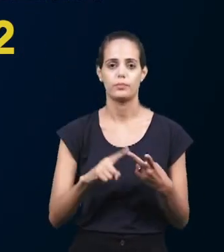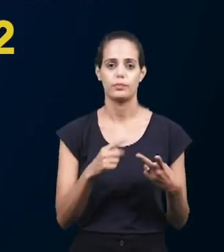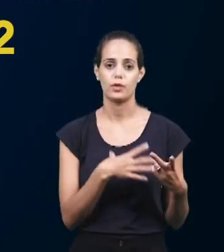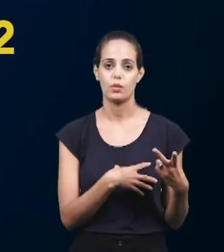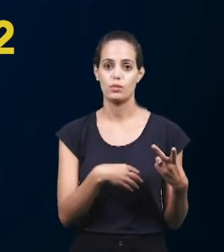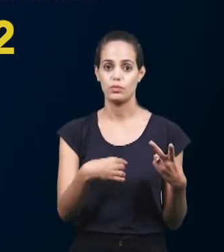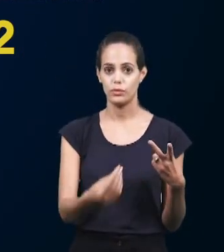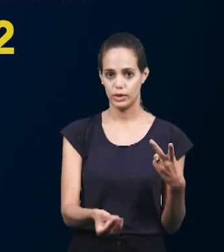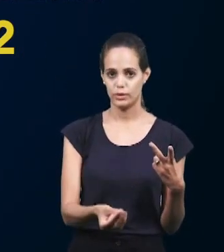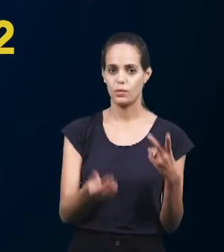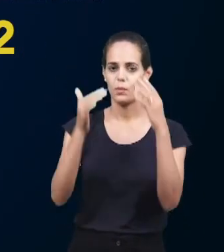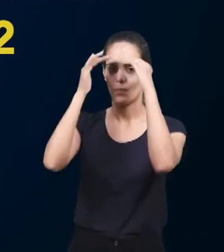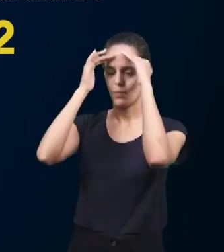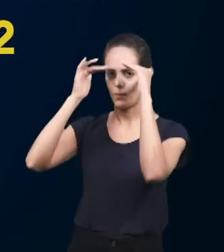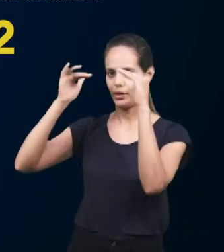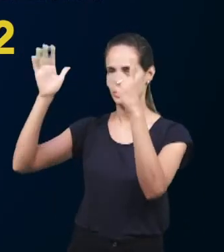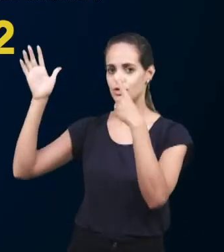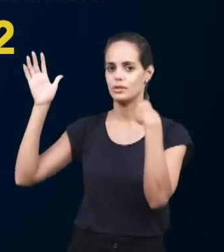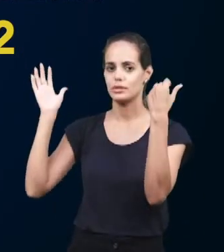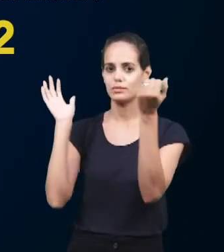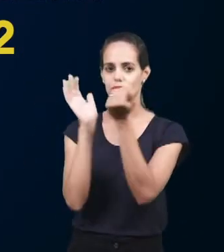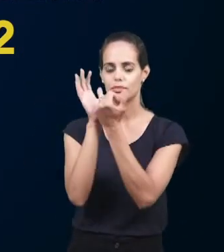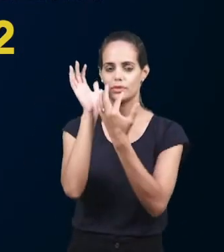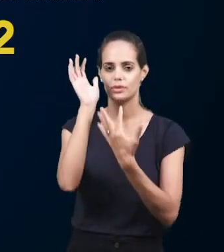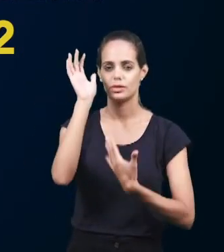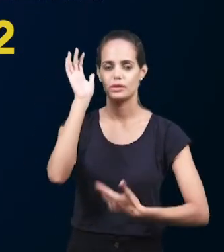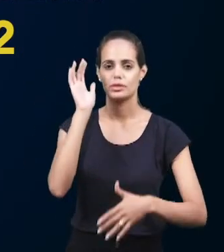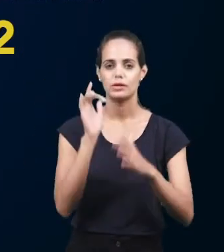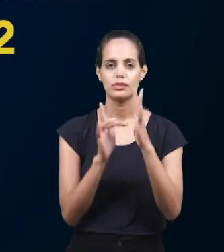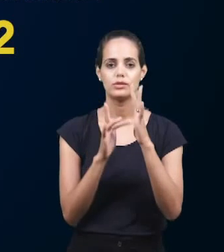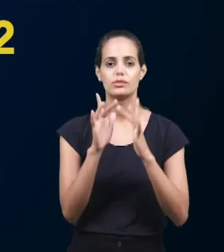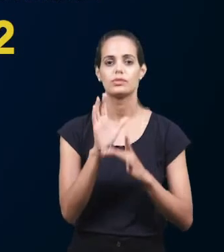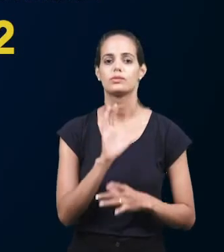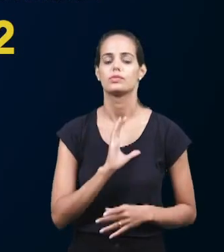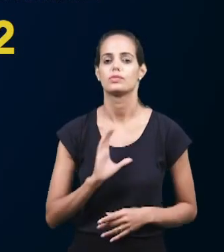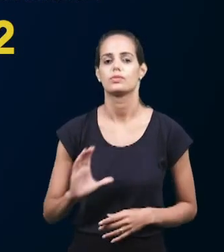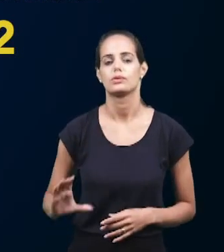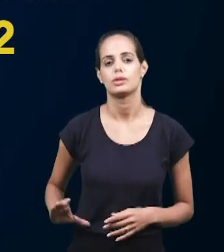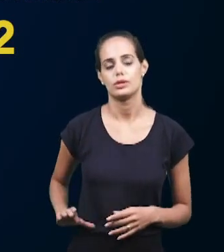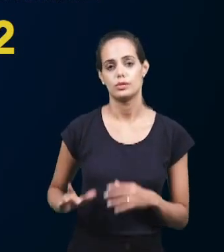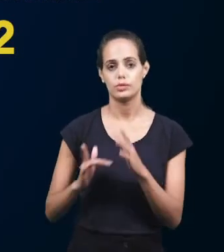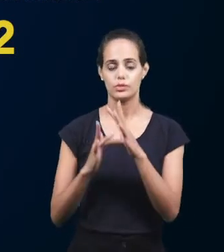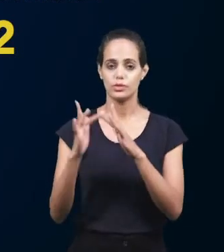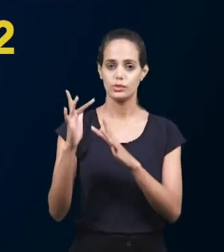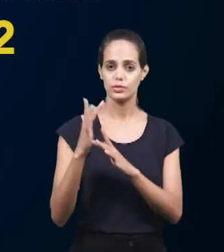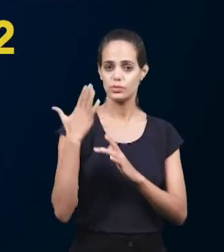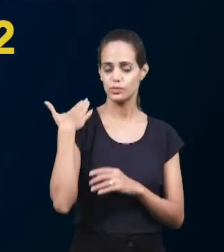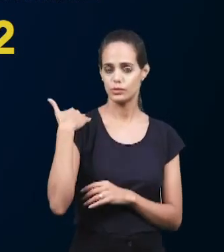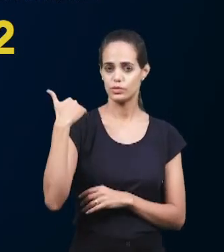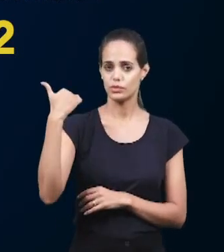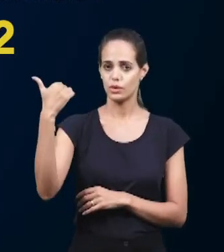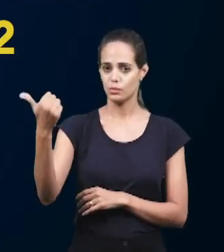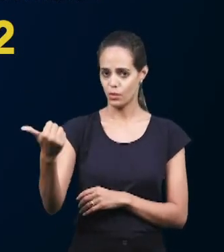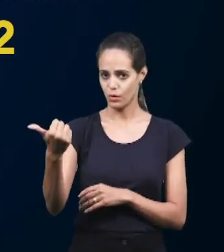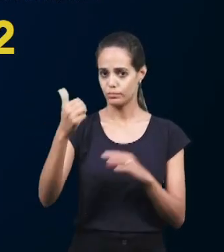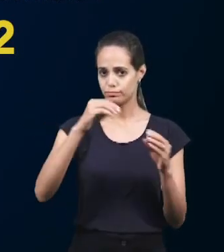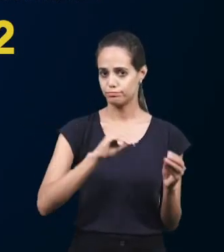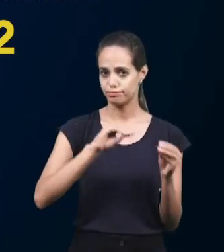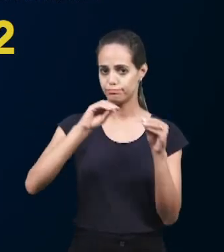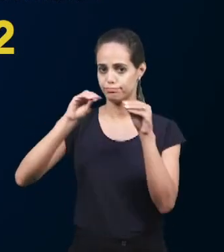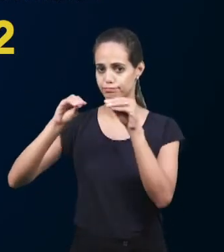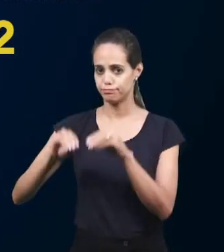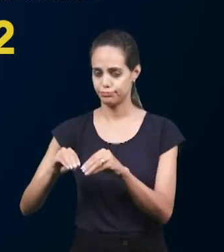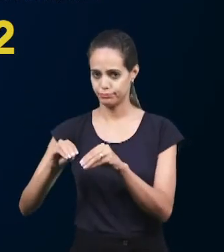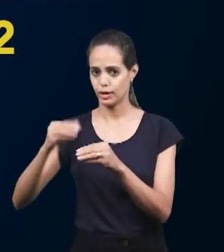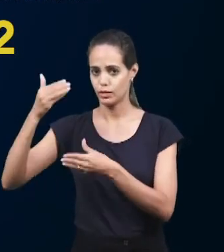Filho, para a obediência e aspersão do sangue de Jesus Cristo. Jesus nos chamou e nos colocou dentro